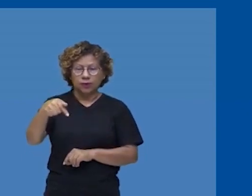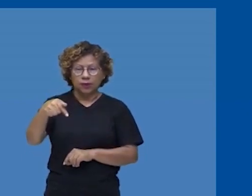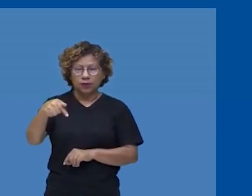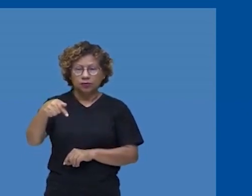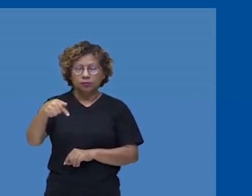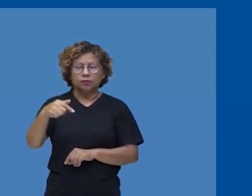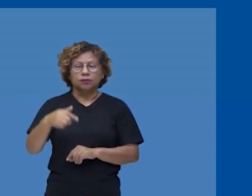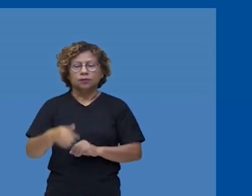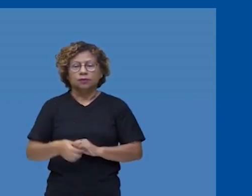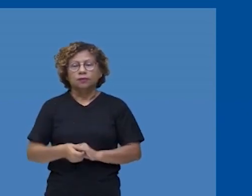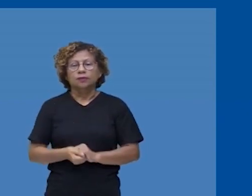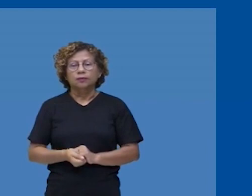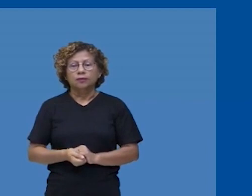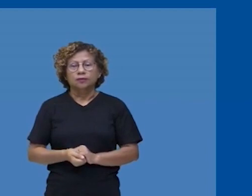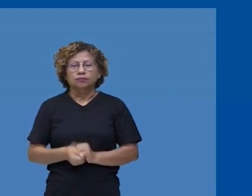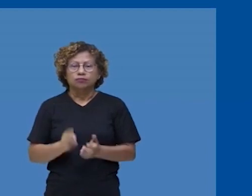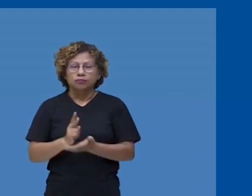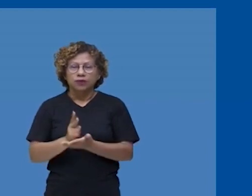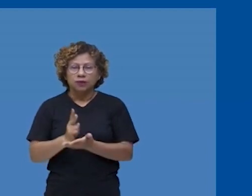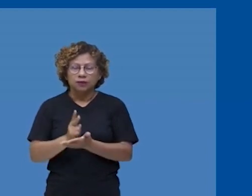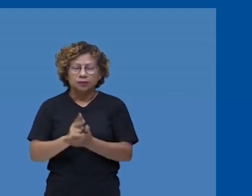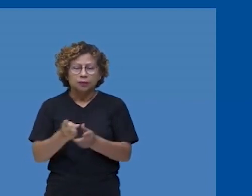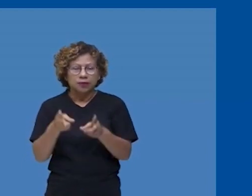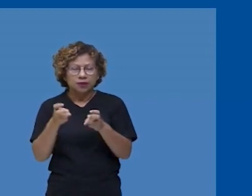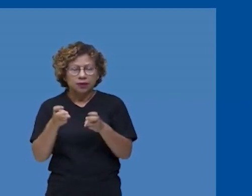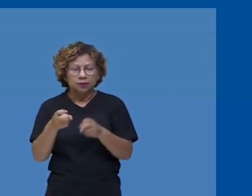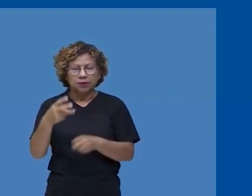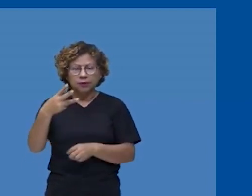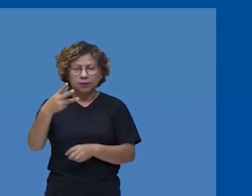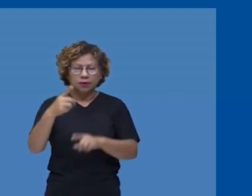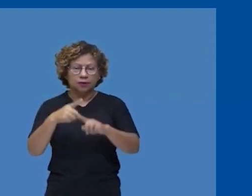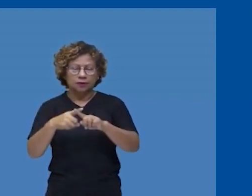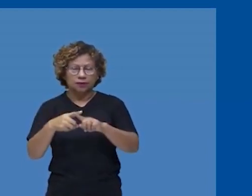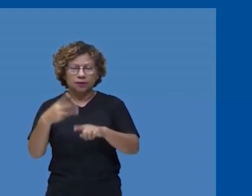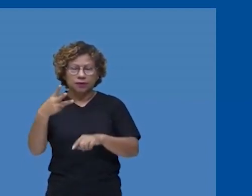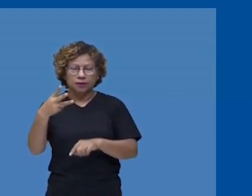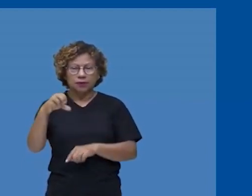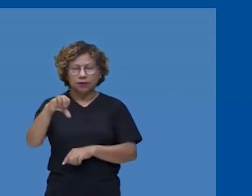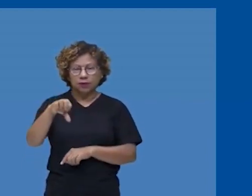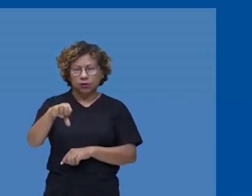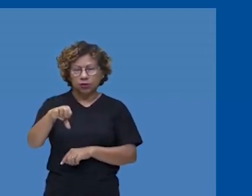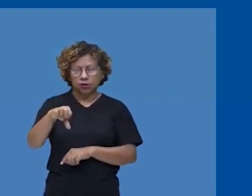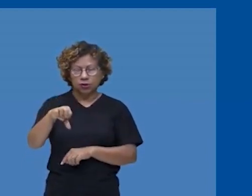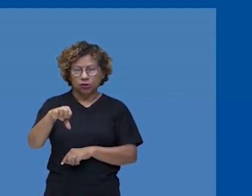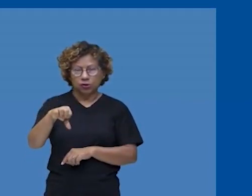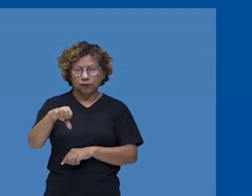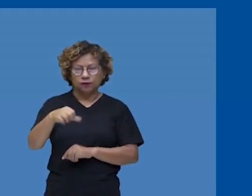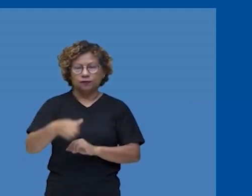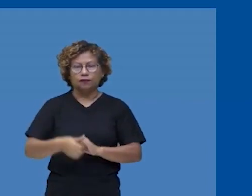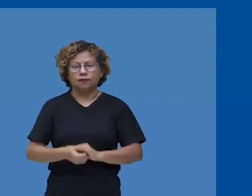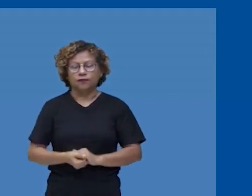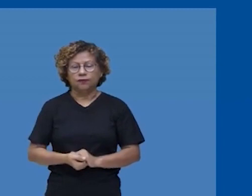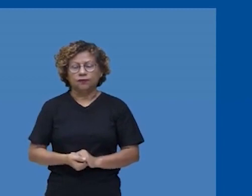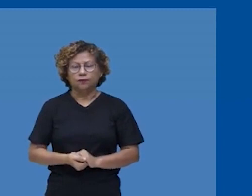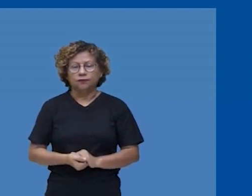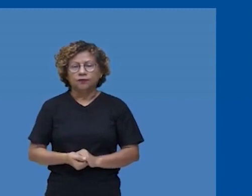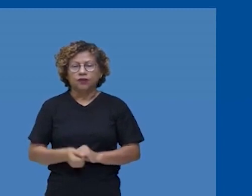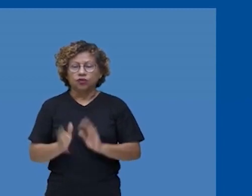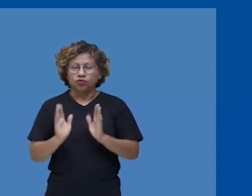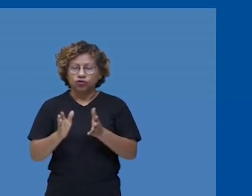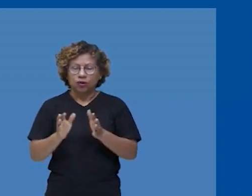nós estamos fazendo o mesmo caminho, porém agora com o número 3, tá bom? Vamos colocar aqui numa